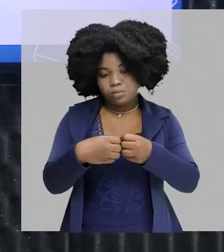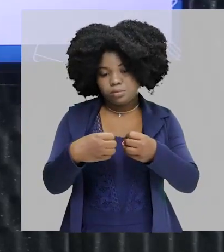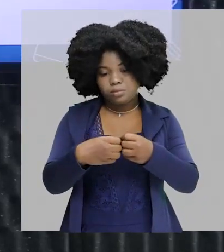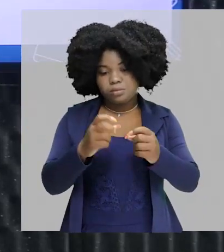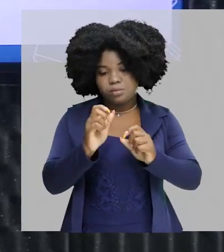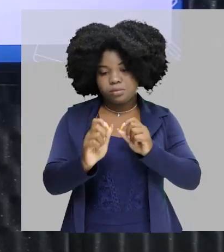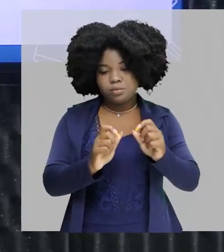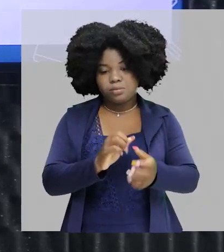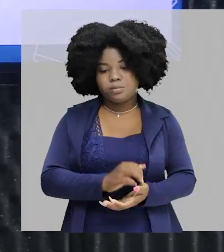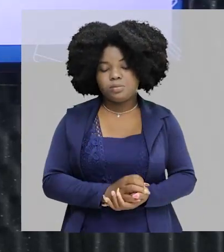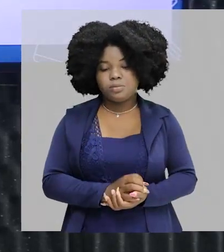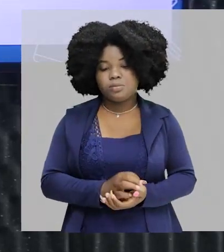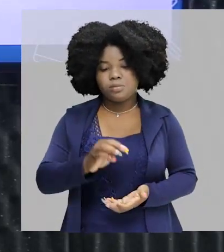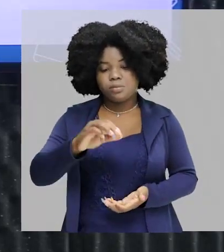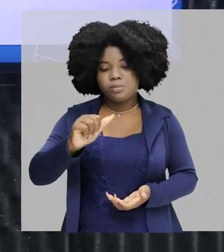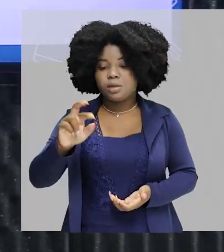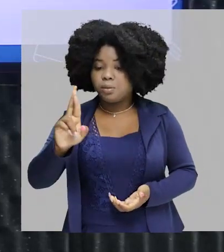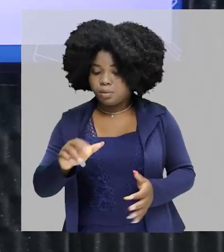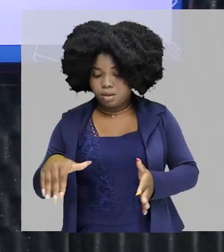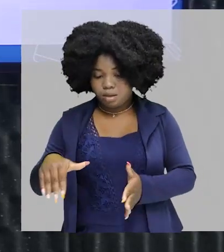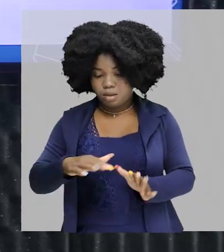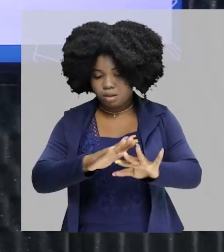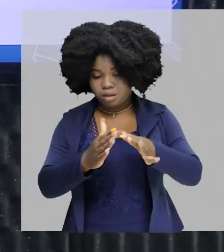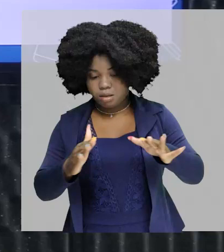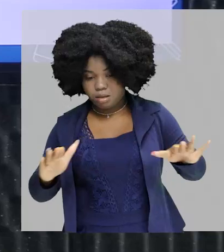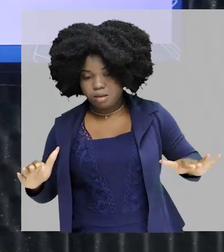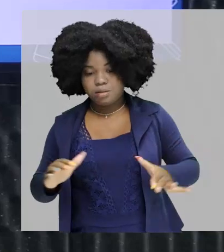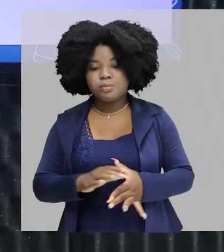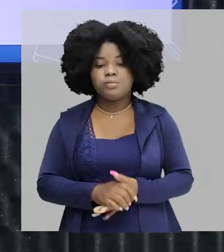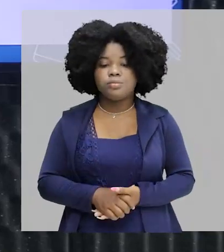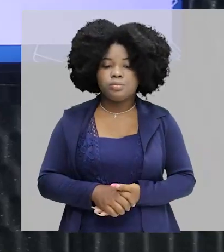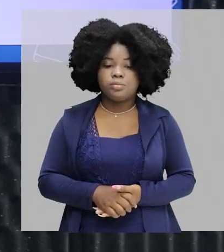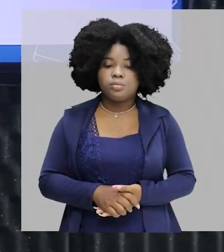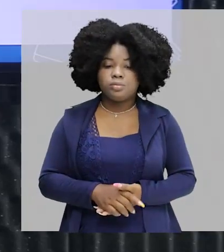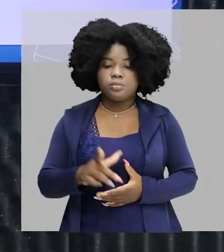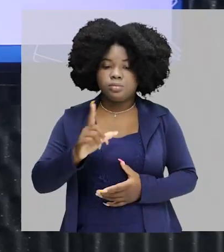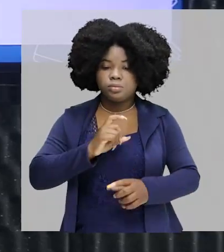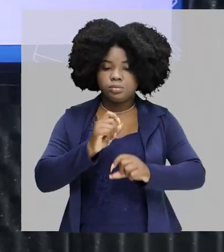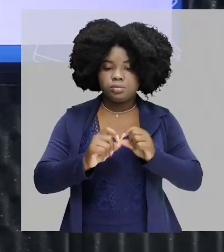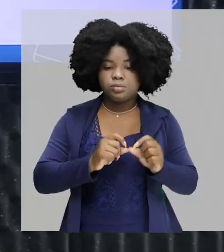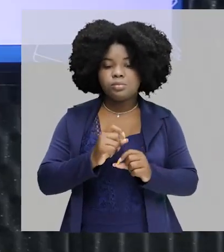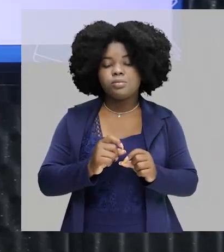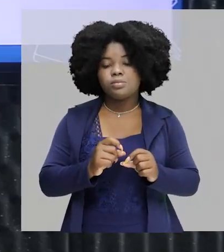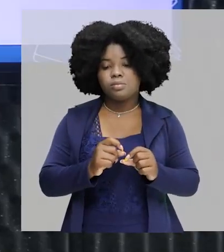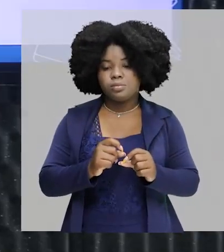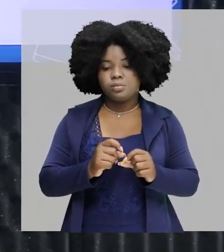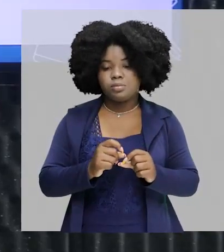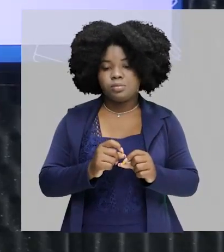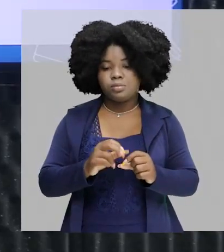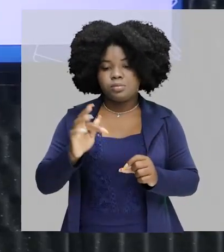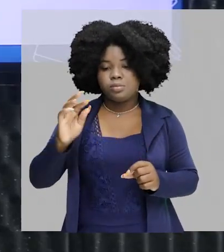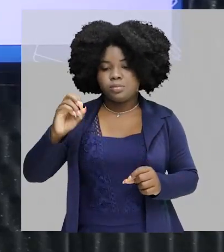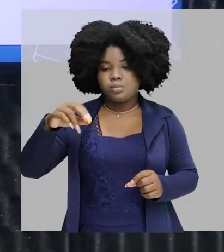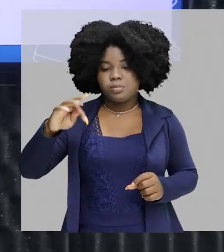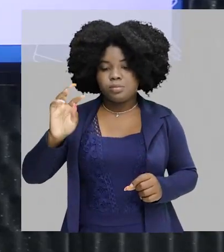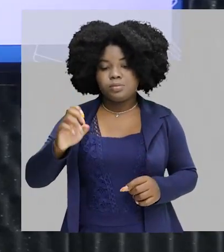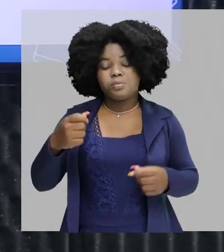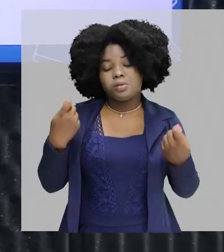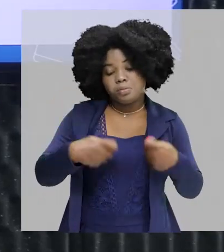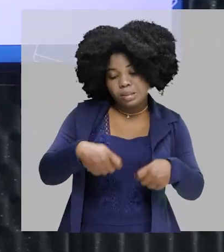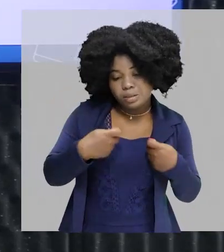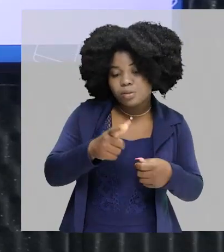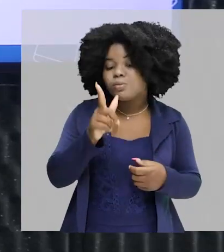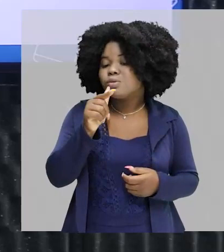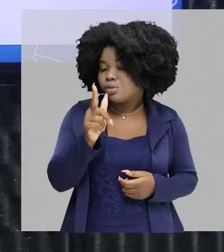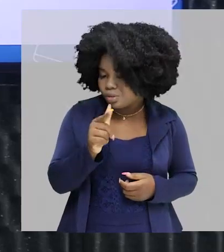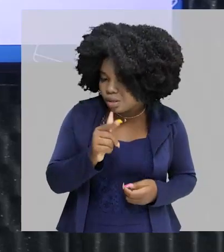bem próximo ao mar. Então ali nós temos garantido uma fonte, porque a gente precisa de água